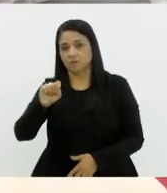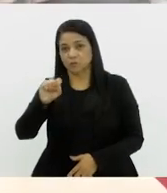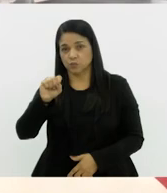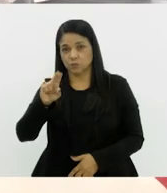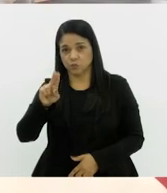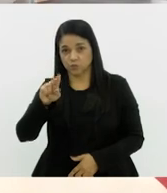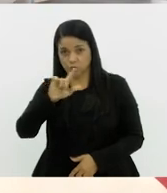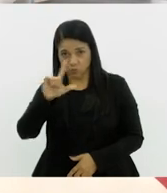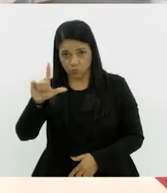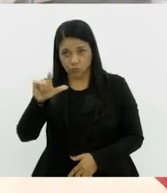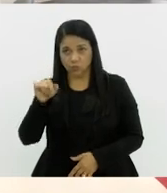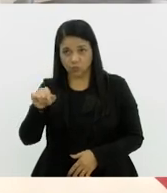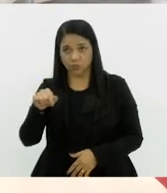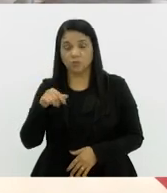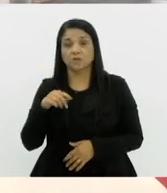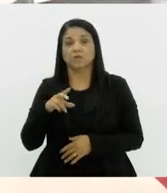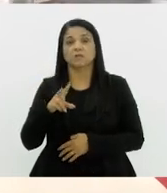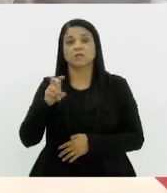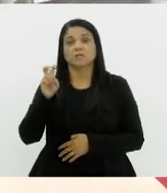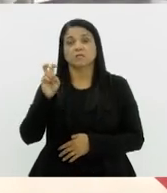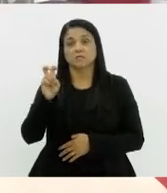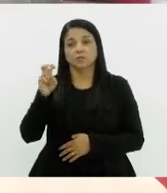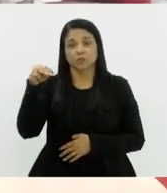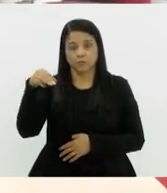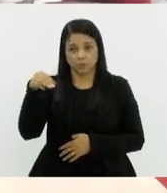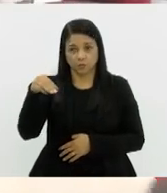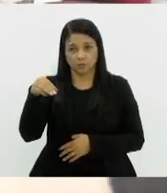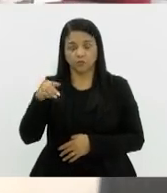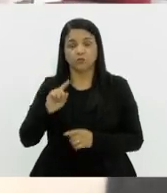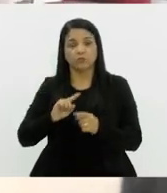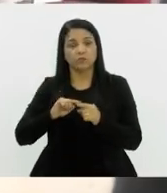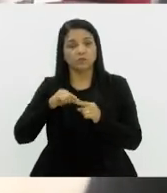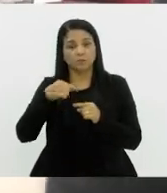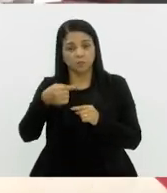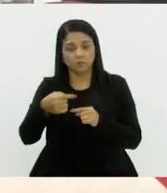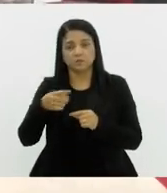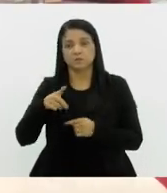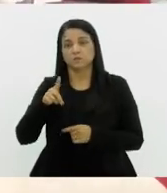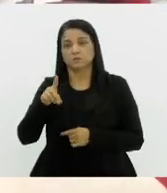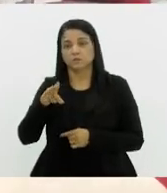porque agora como eu sou uma empresa, né? Em seguida, nós vamos ouvir o DSEA.